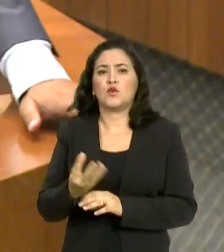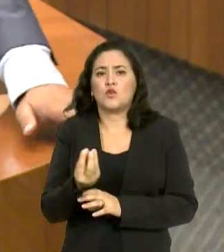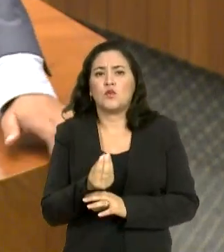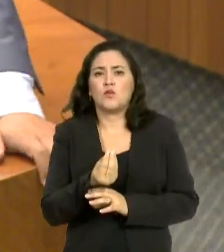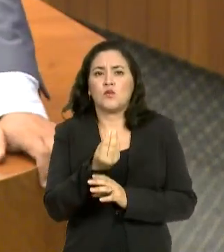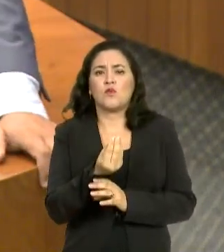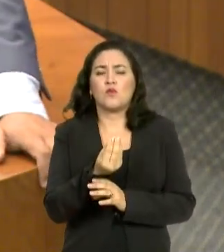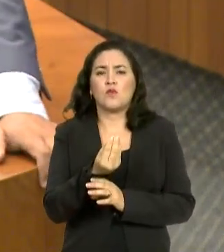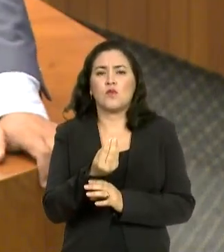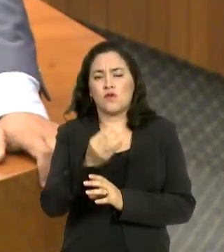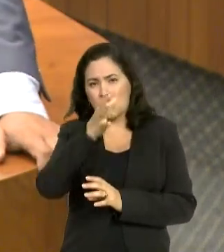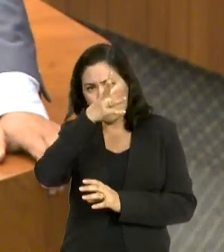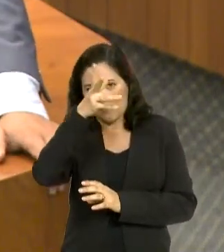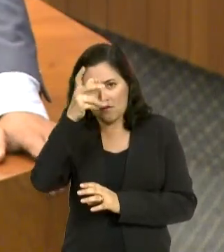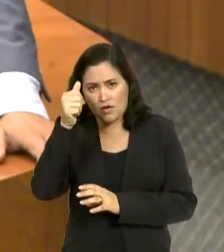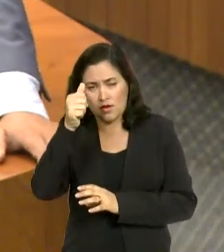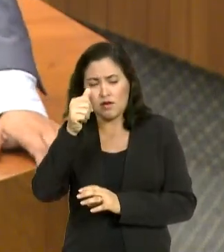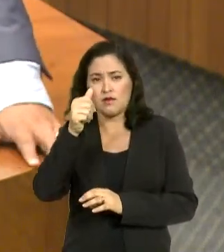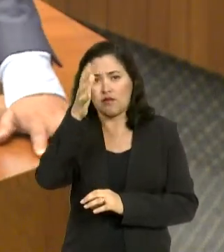chegar até essa casa